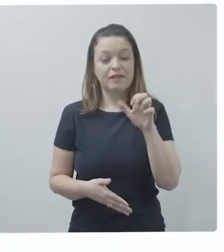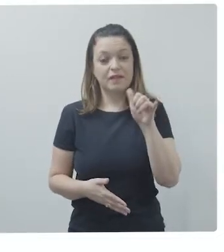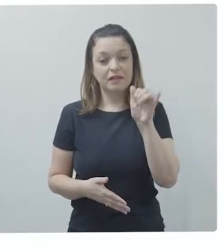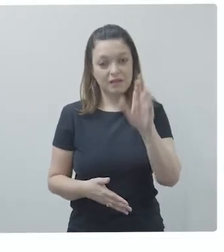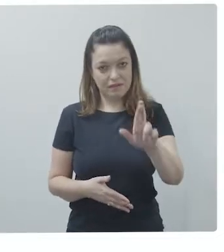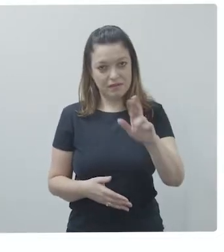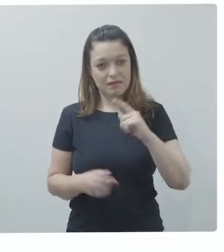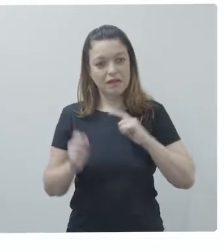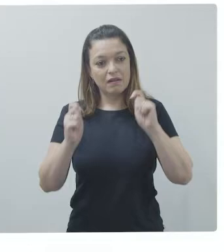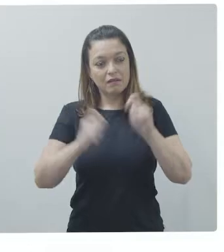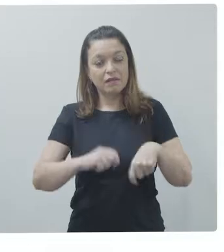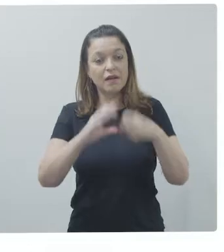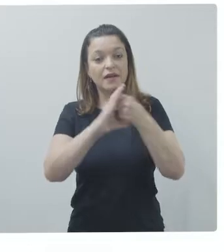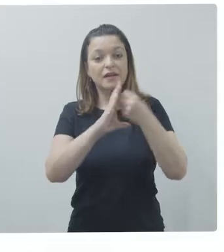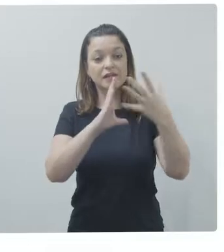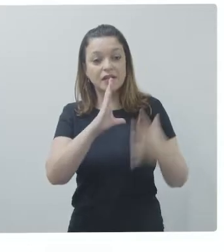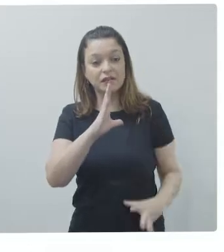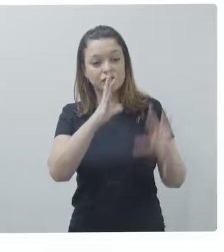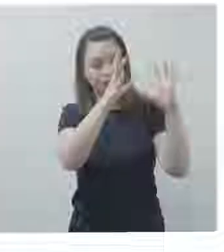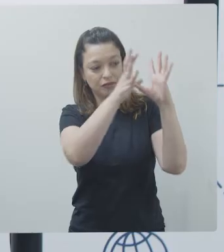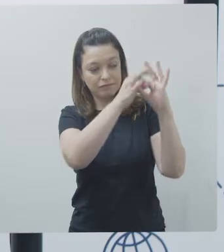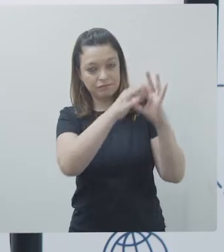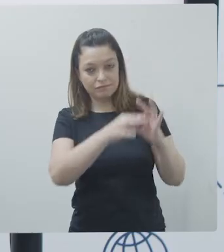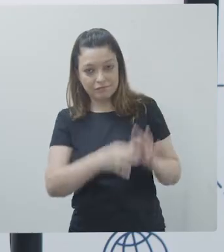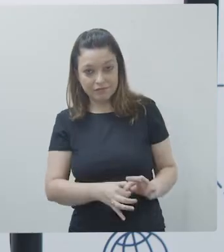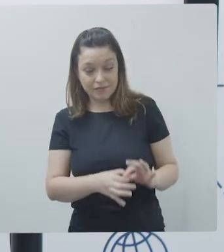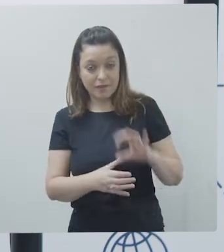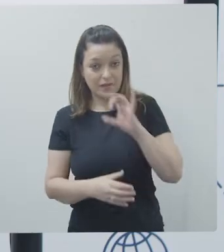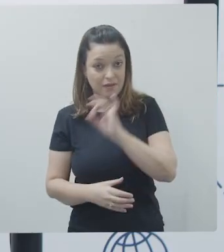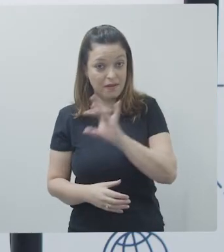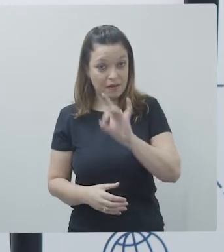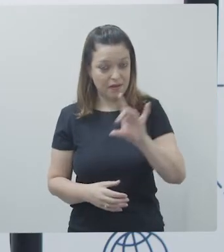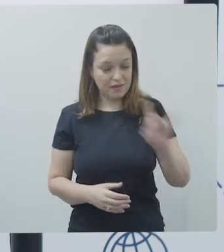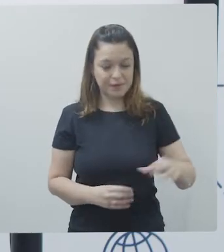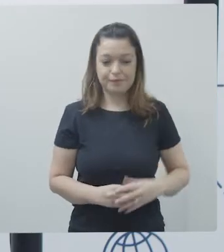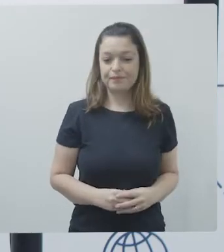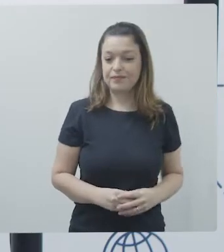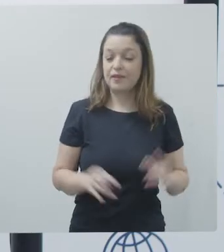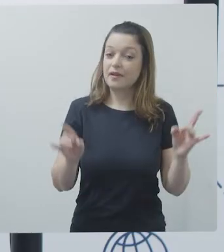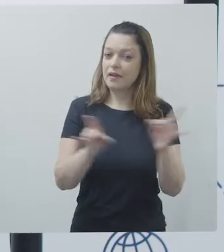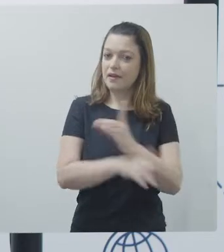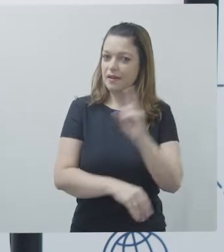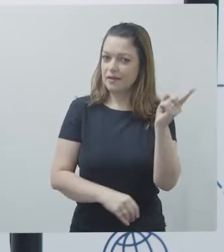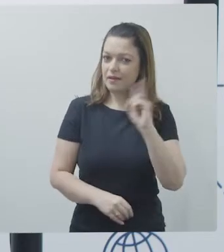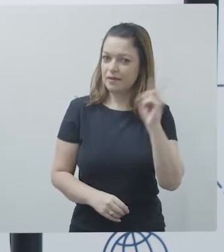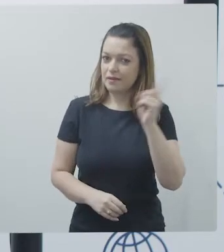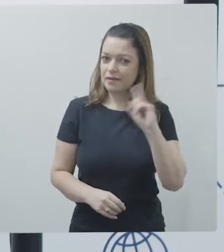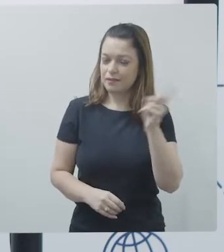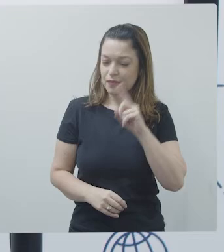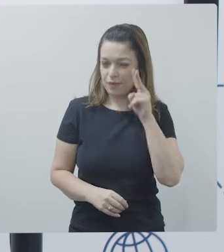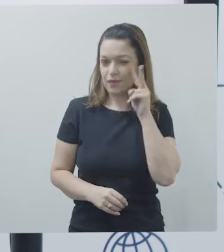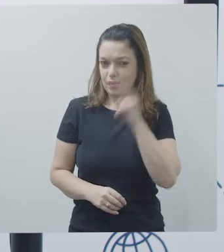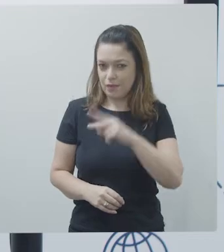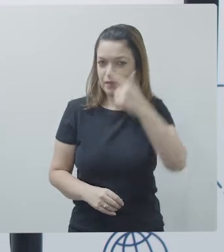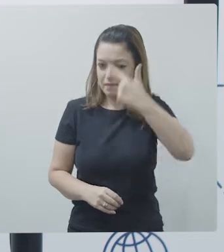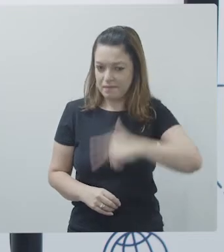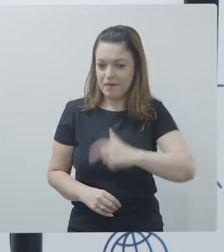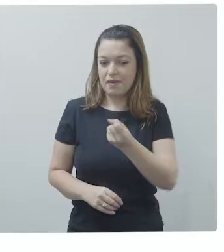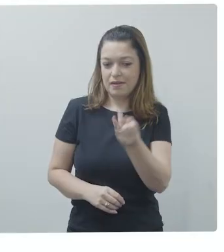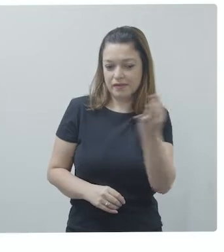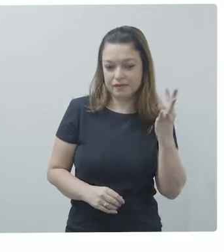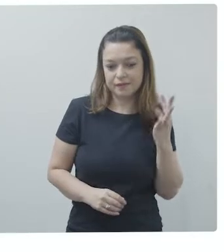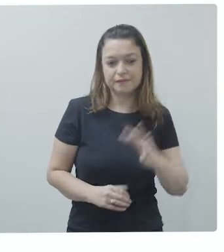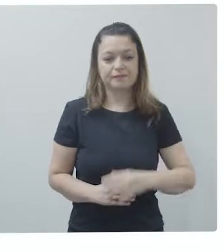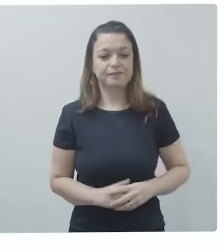as características desses deuses. Mas não acabou ainda não. Nós temos mais alguns. Então, olha só.